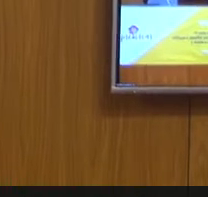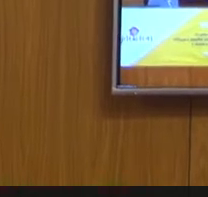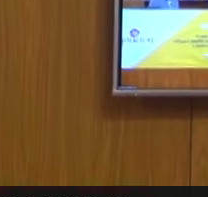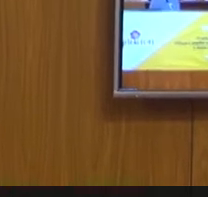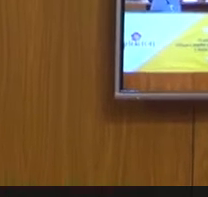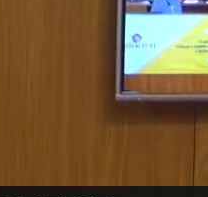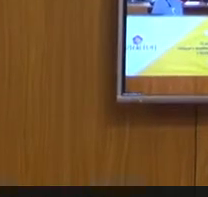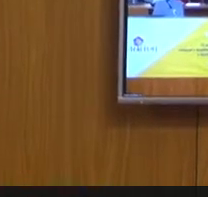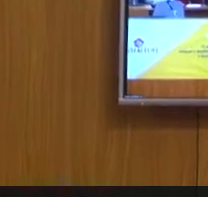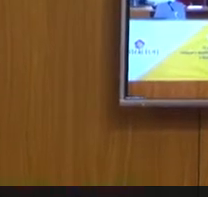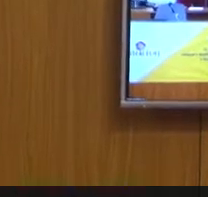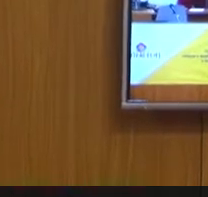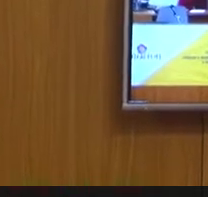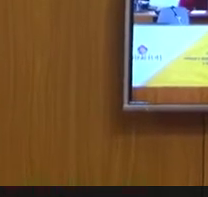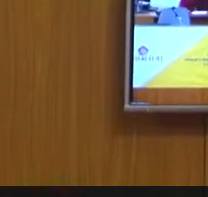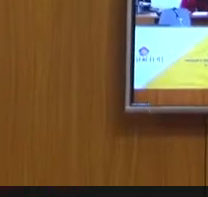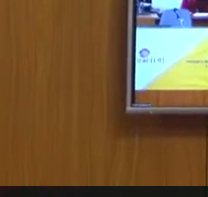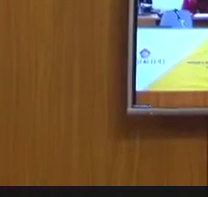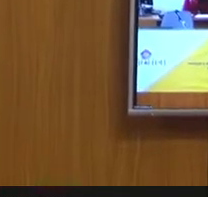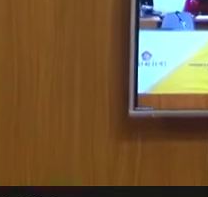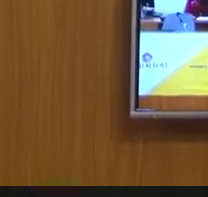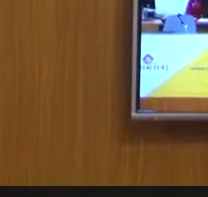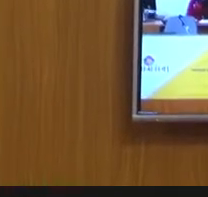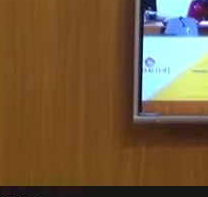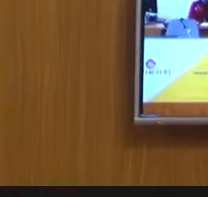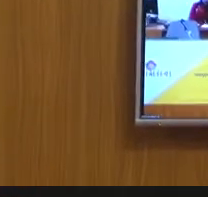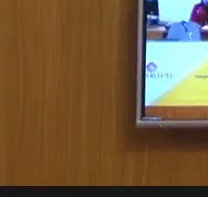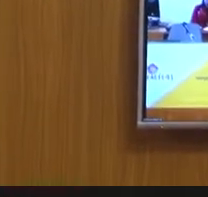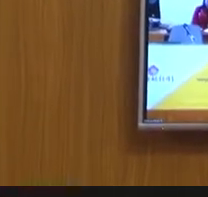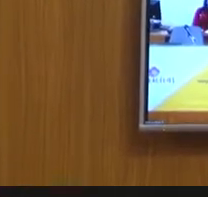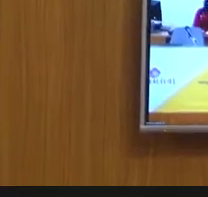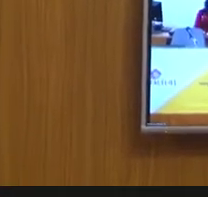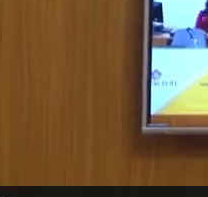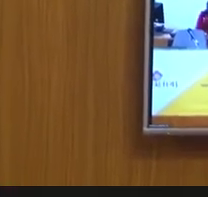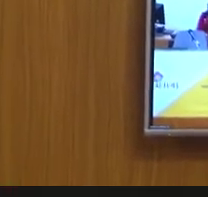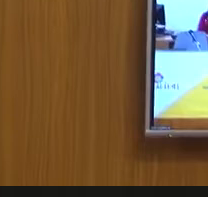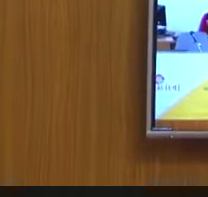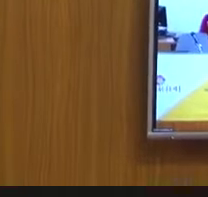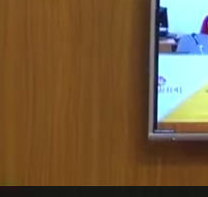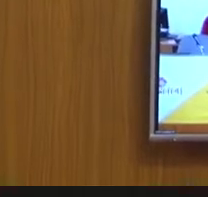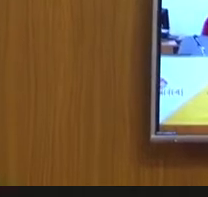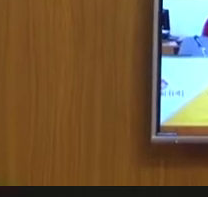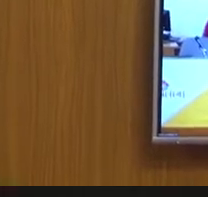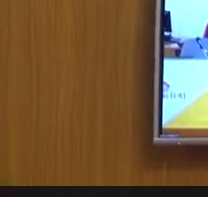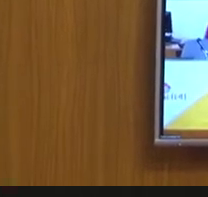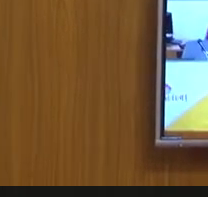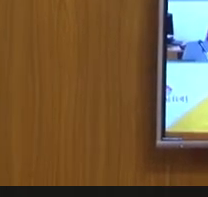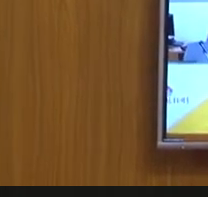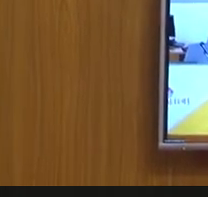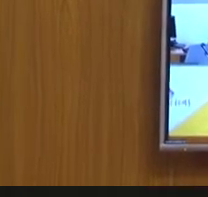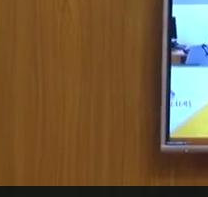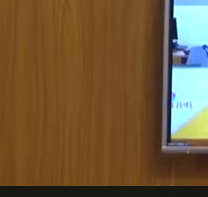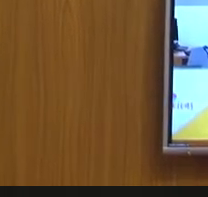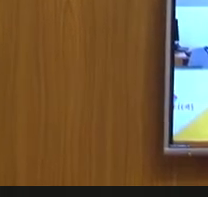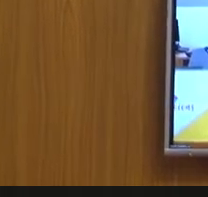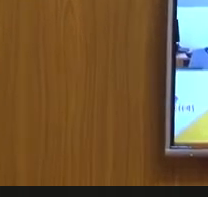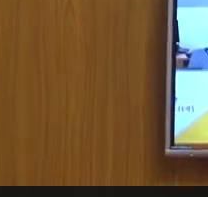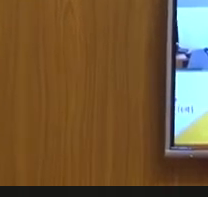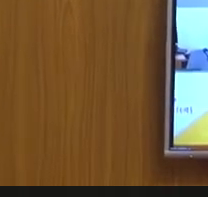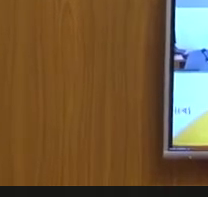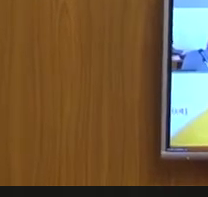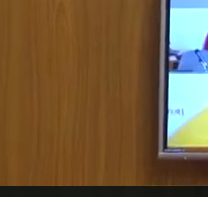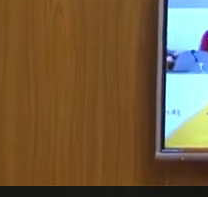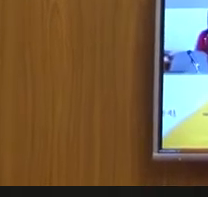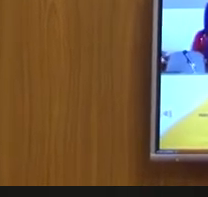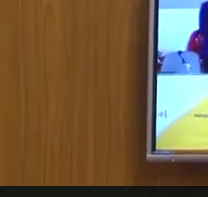conhecimento que transforma razões para levar a Lei Maria da Penha para as escolas e também na participação